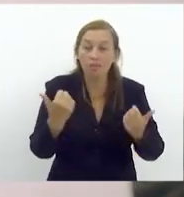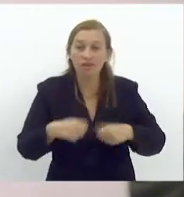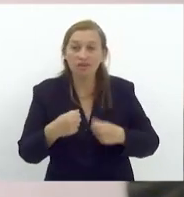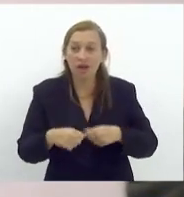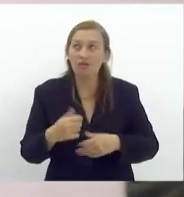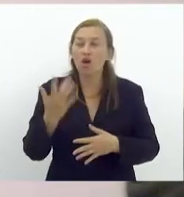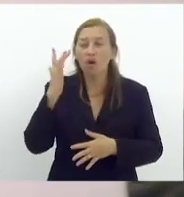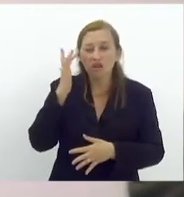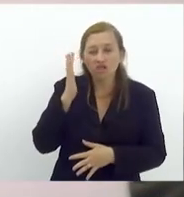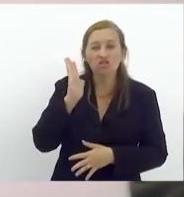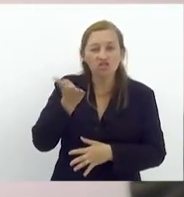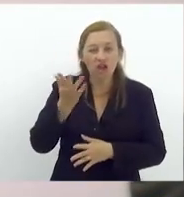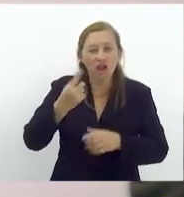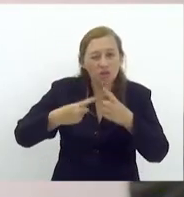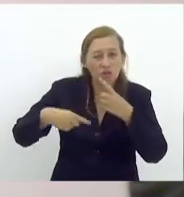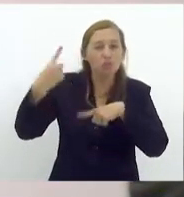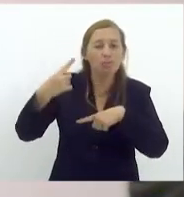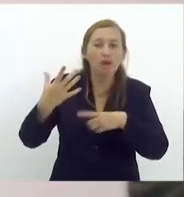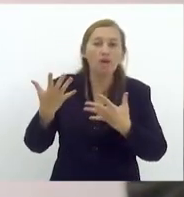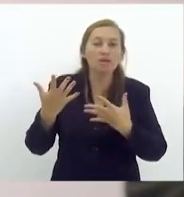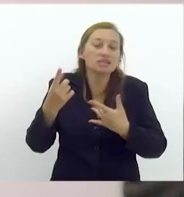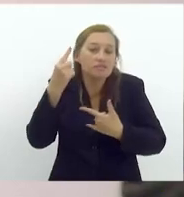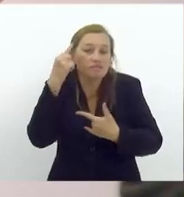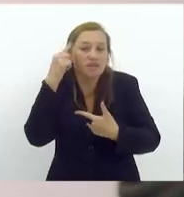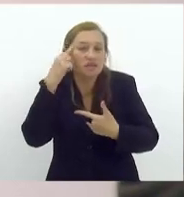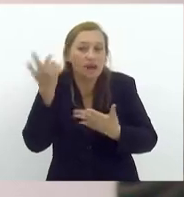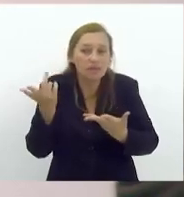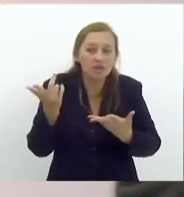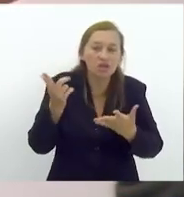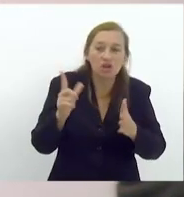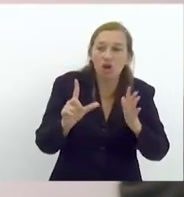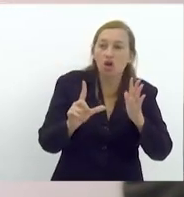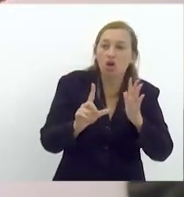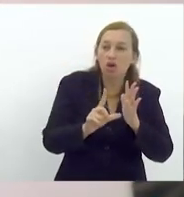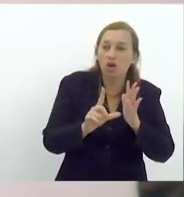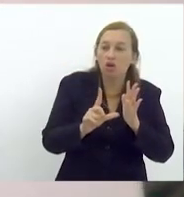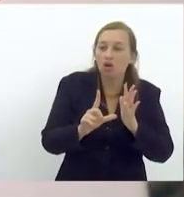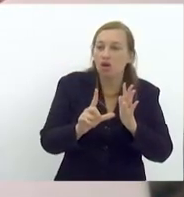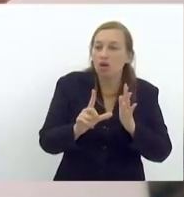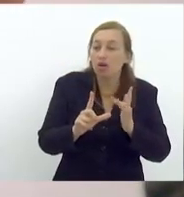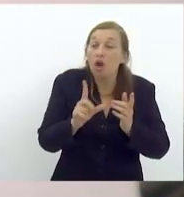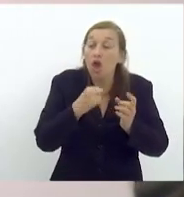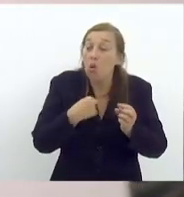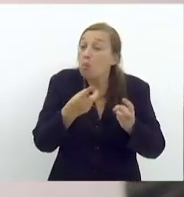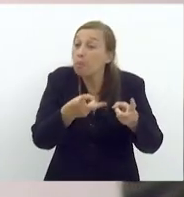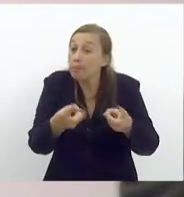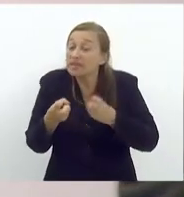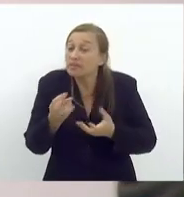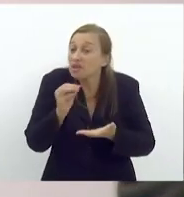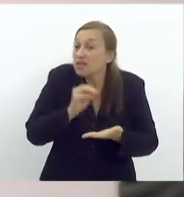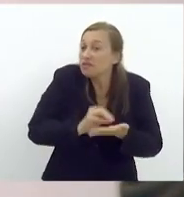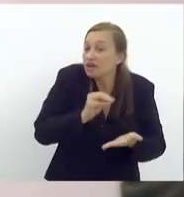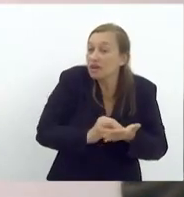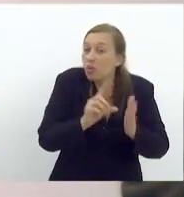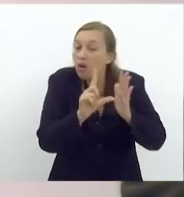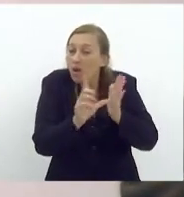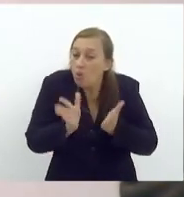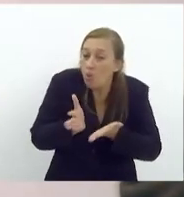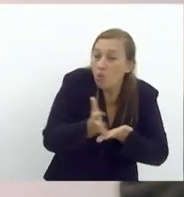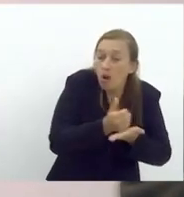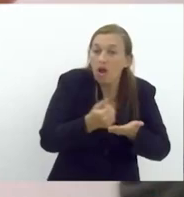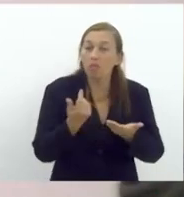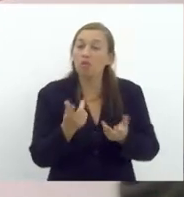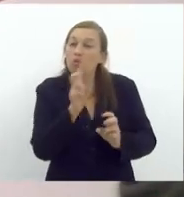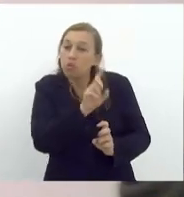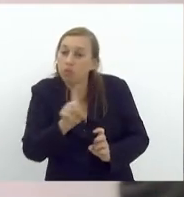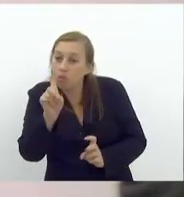acho que a gente já até superou um pouco essa lógica já a loja de mina tá ligado mas eu percebi que faltava uma loja acolhedora porque